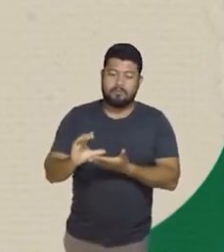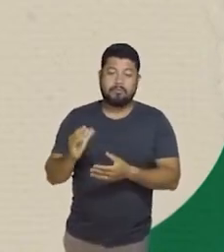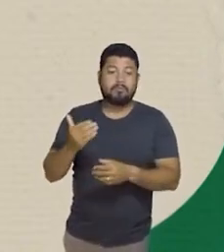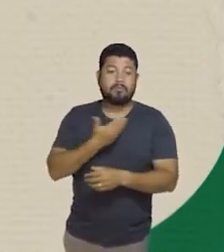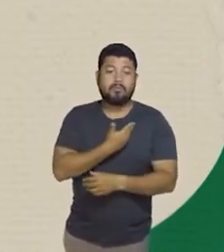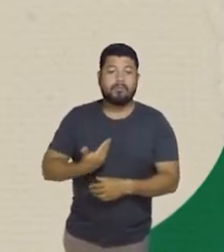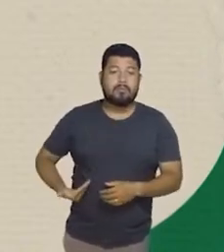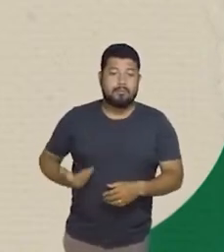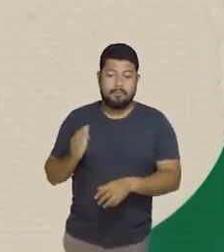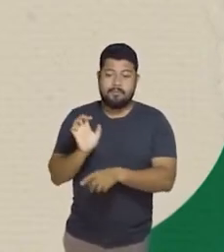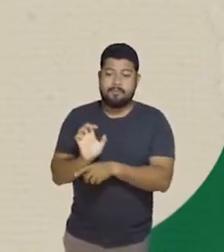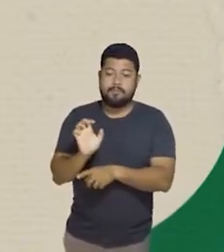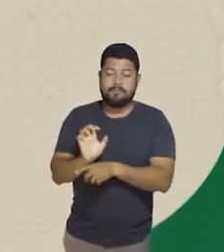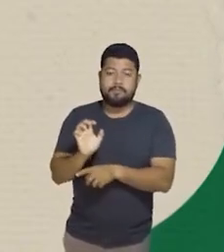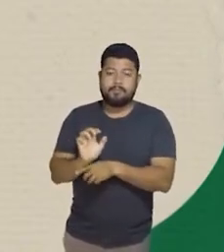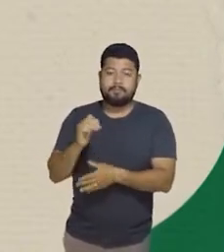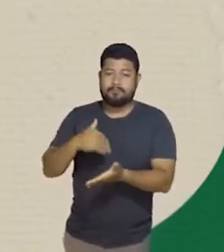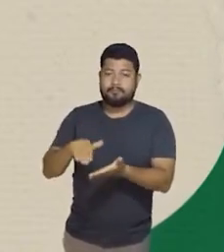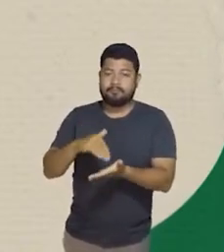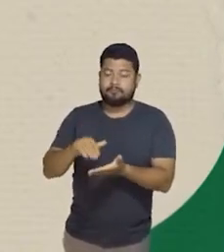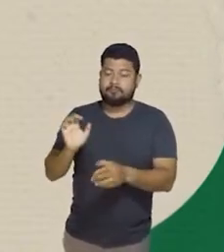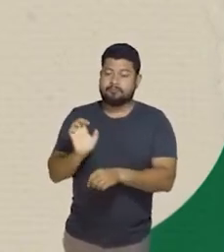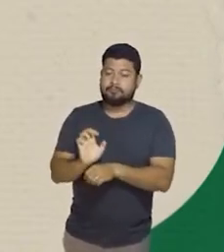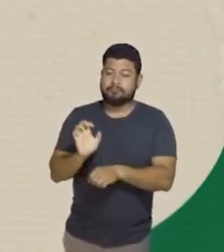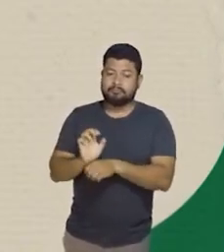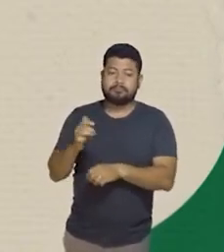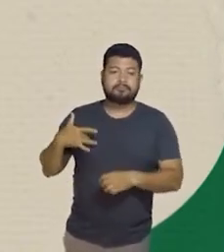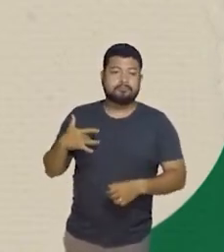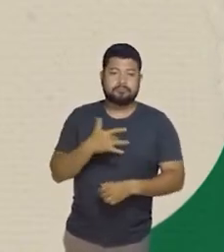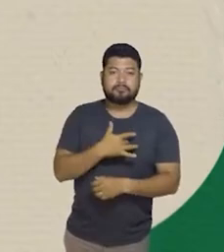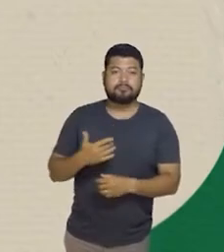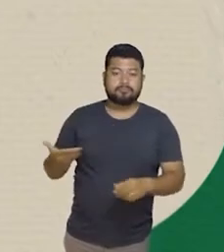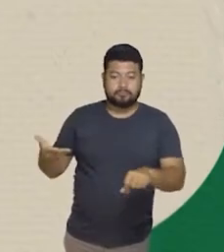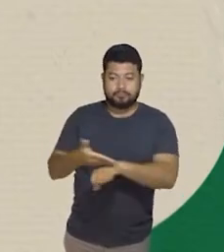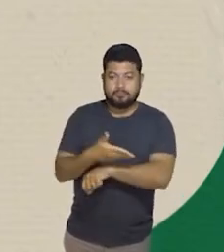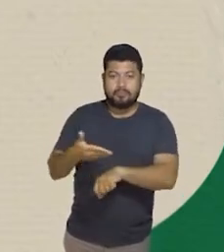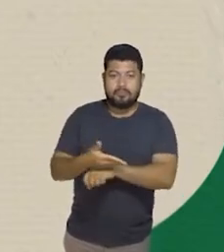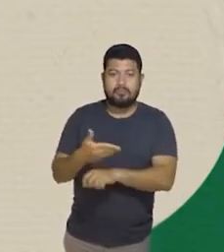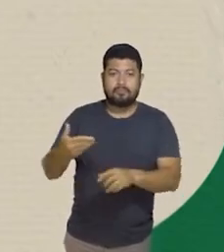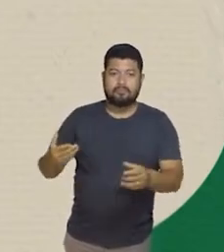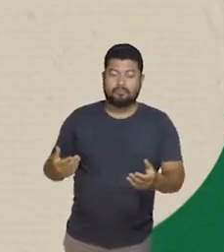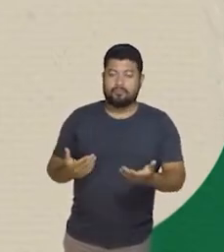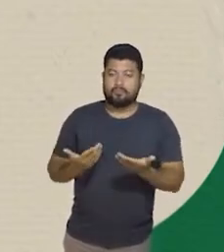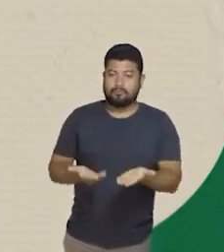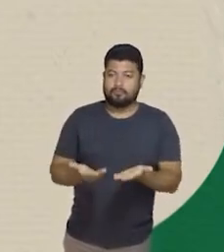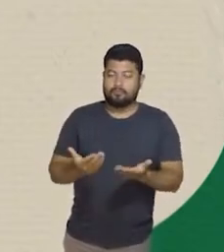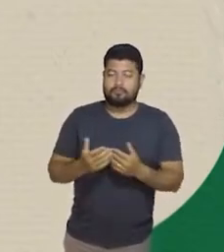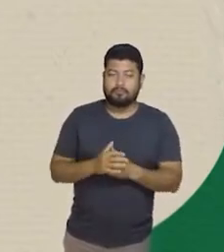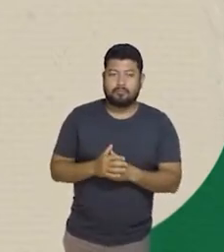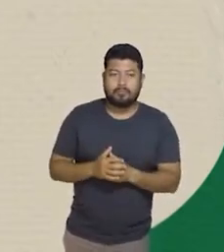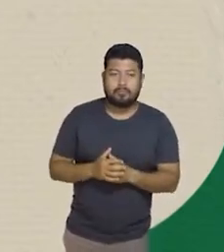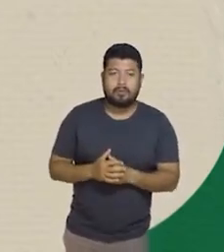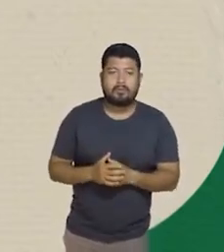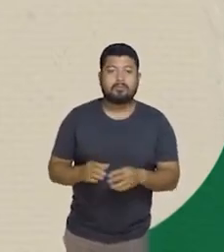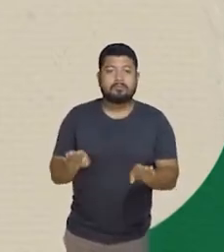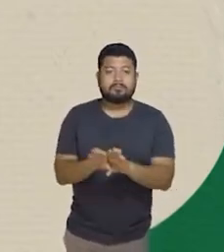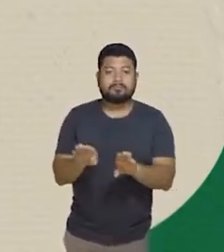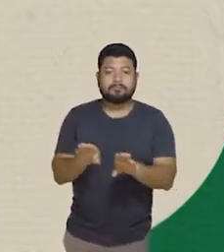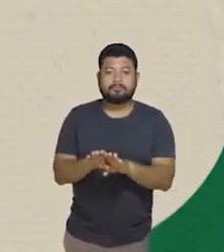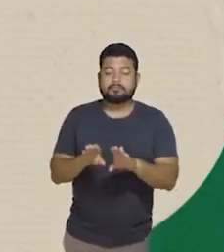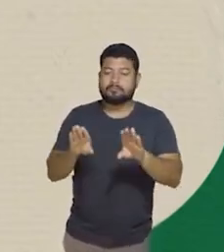agora a Secretaria de Estado da Saúde faz parte do consórcio. Apoio e fortalecimento dos programas do SISAM, em especial de